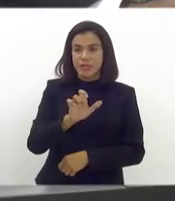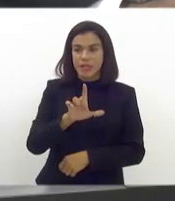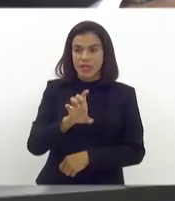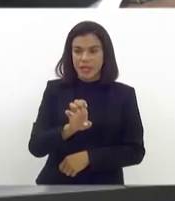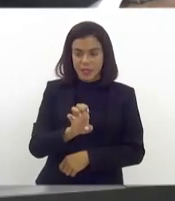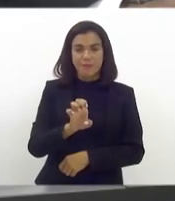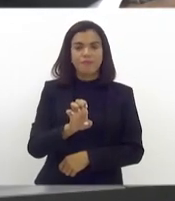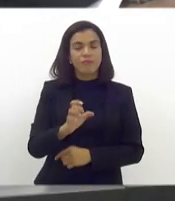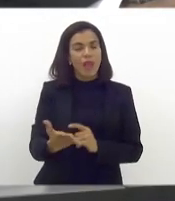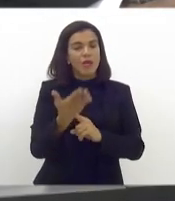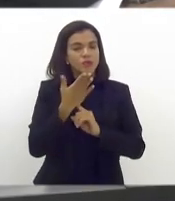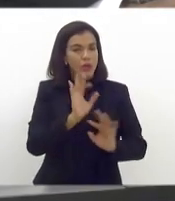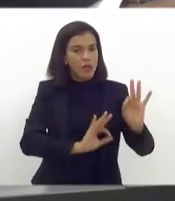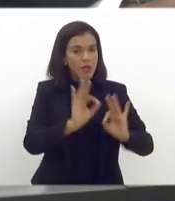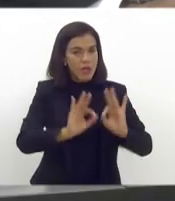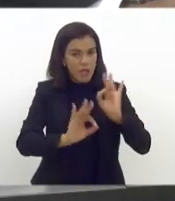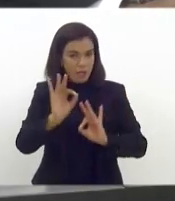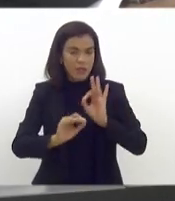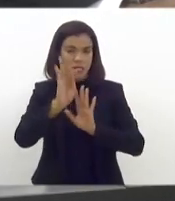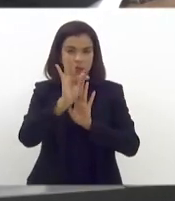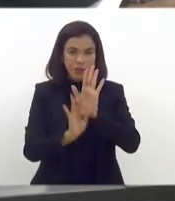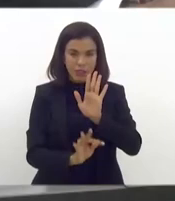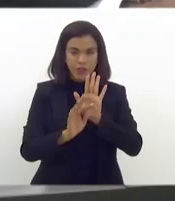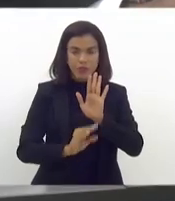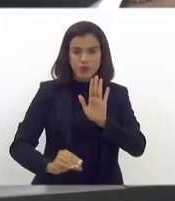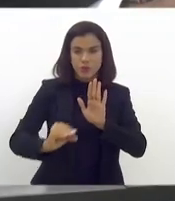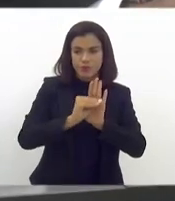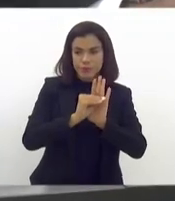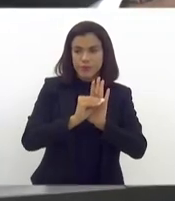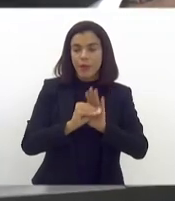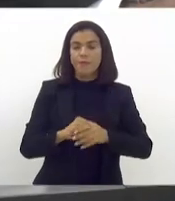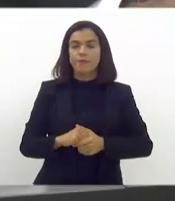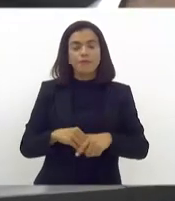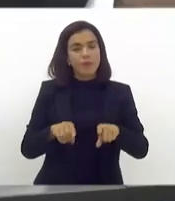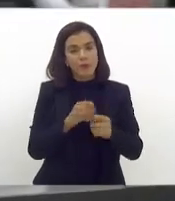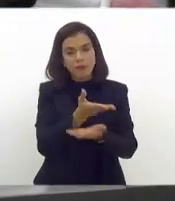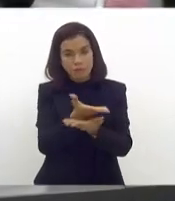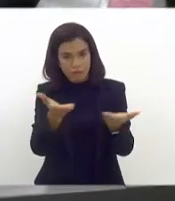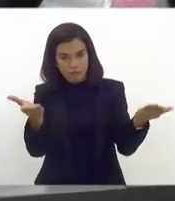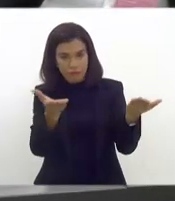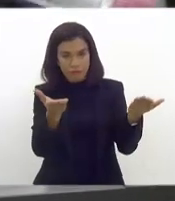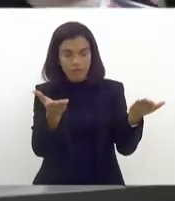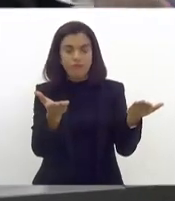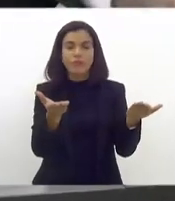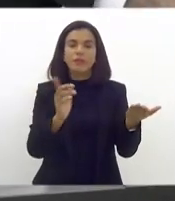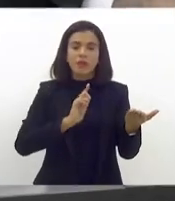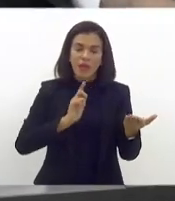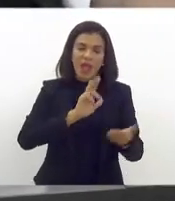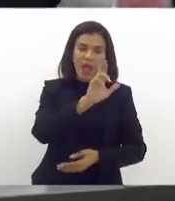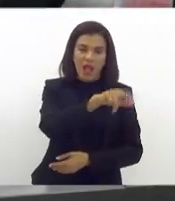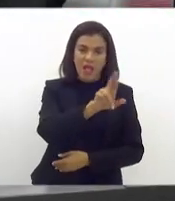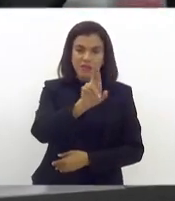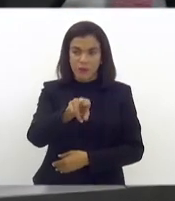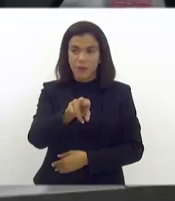ajudou a preparar esse substitutivo, e dizer que vossas excelências, ambos, têm muita razão.